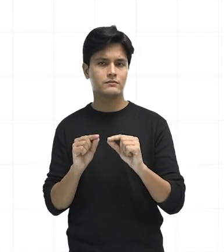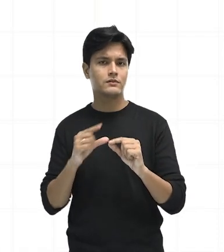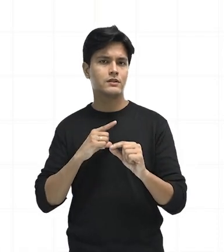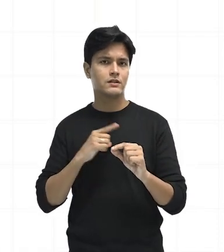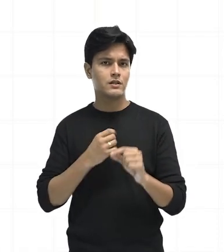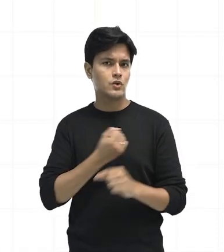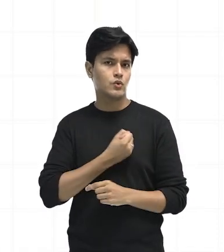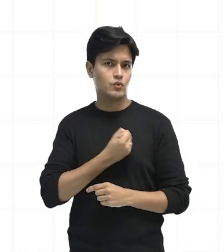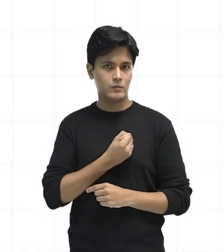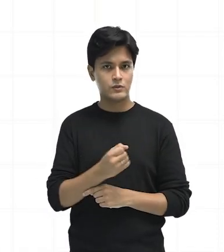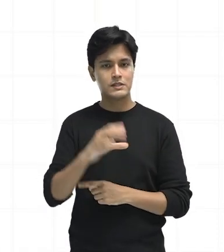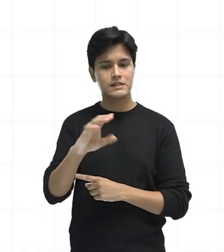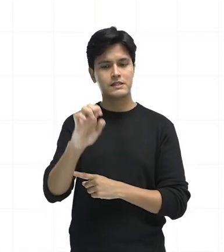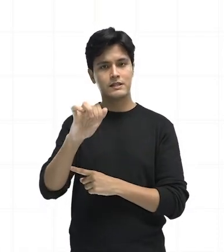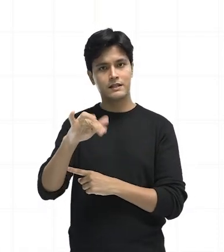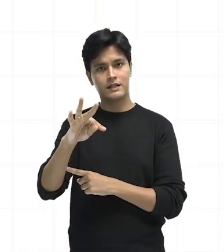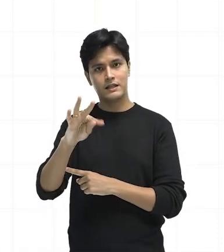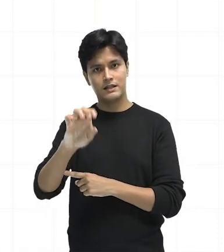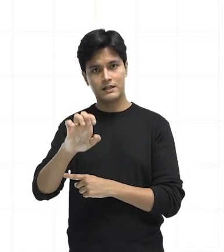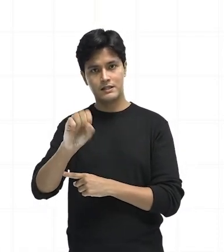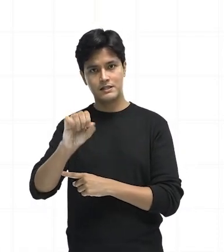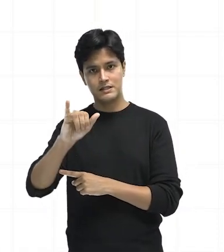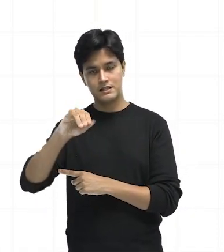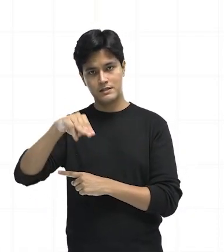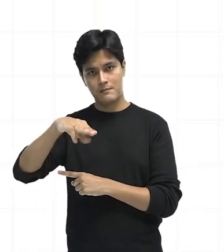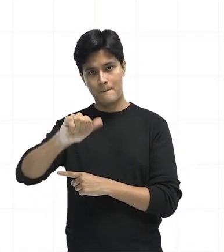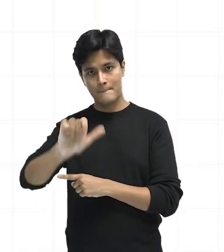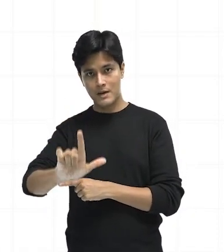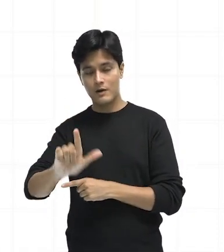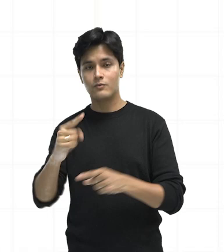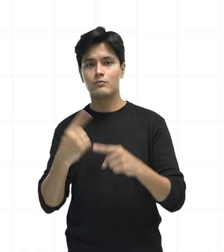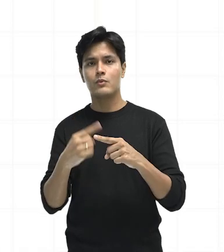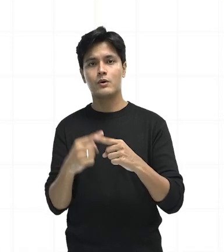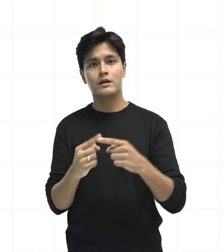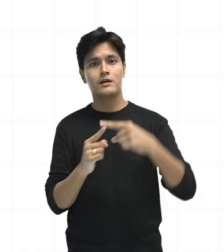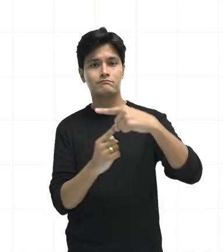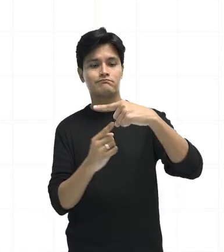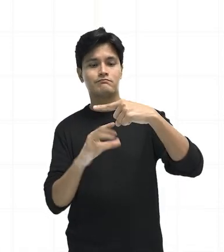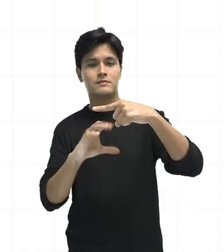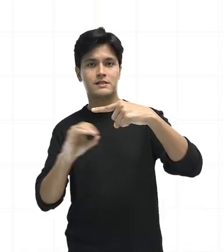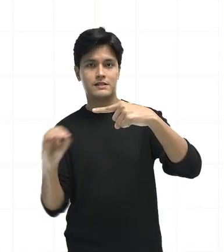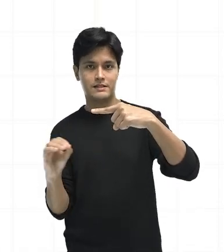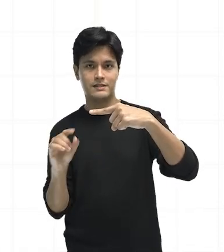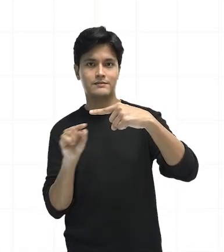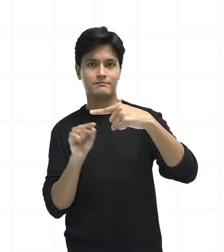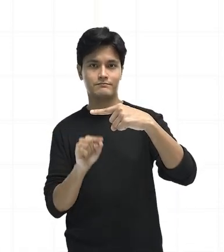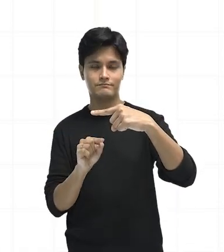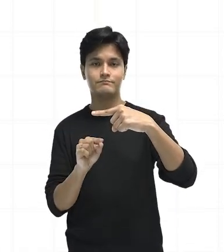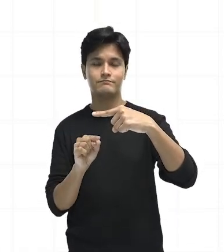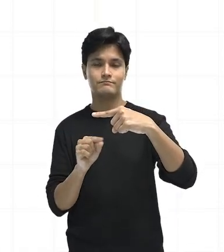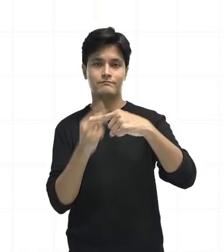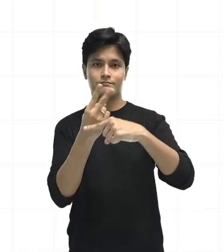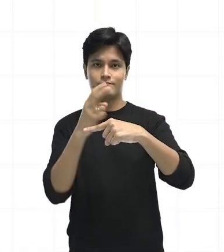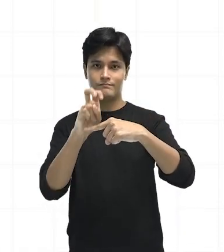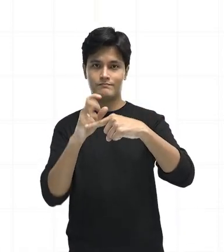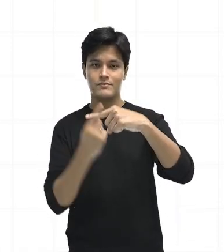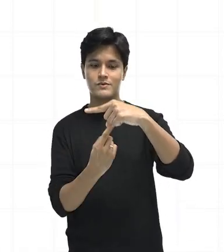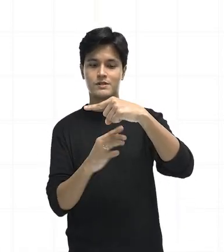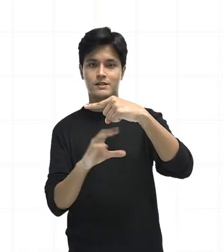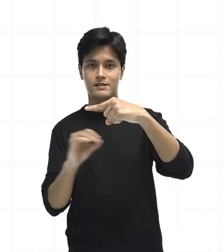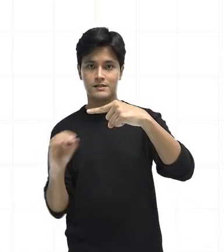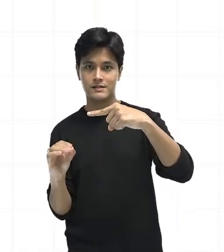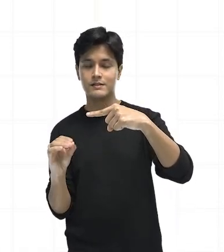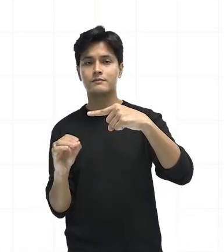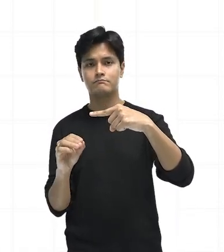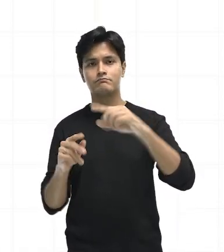um número centesimal. Isso porque o denominador, né, é 100. Então, o 25 está sendo dividido por 100. O